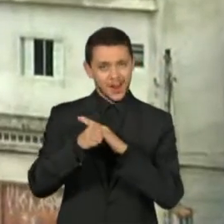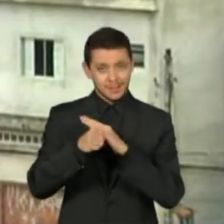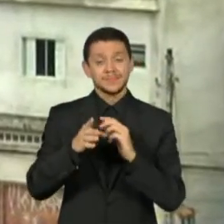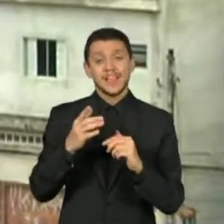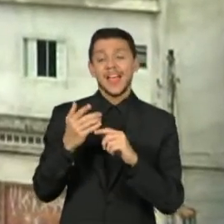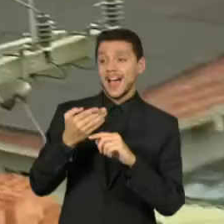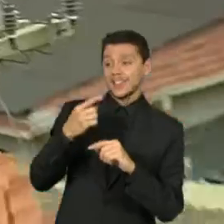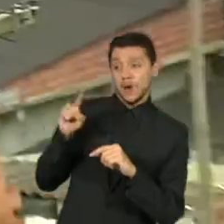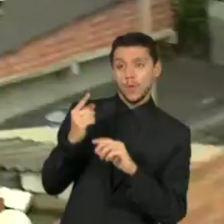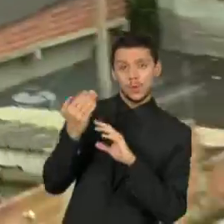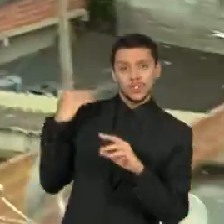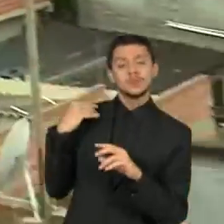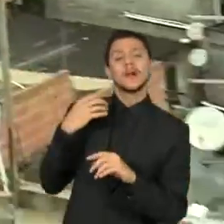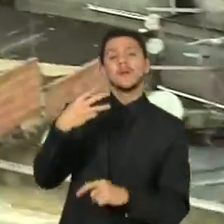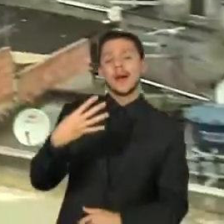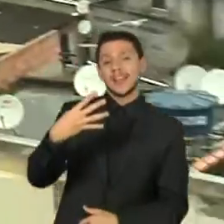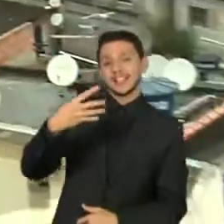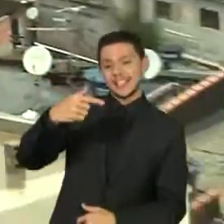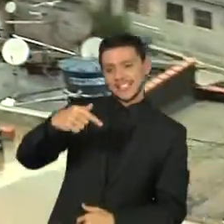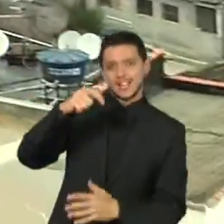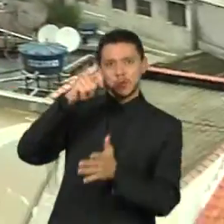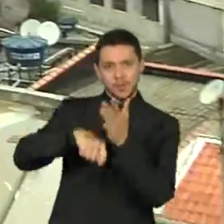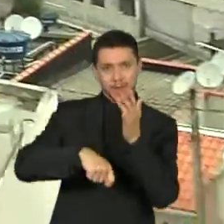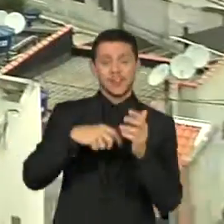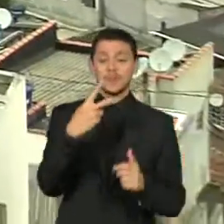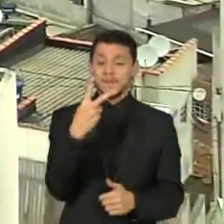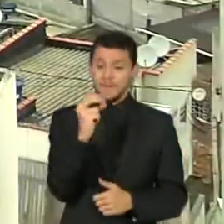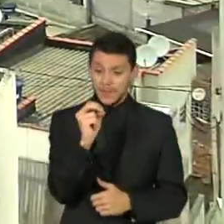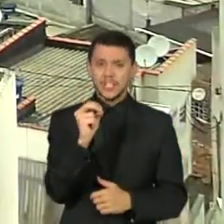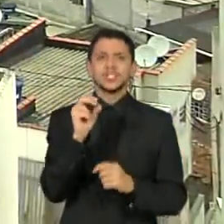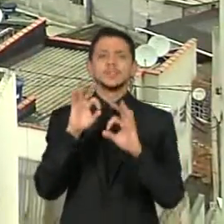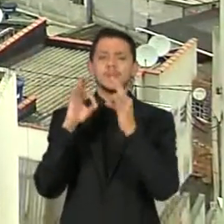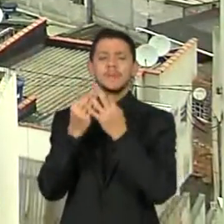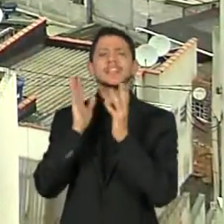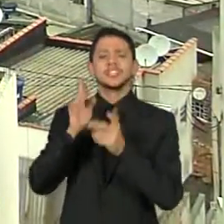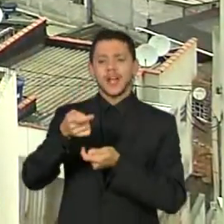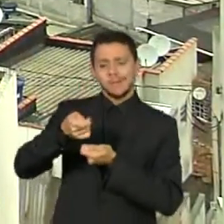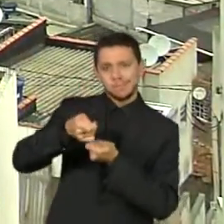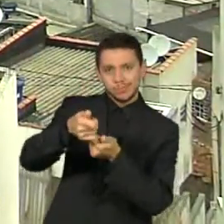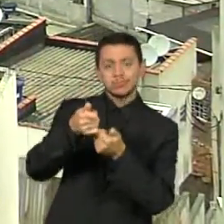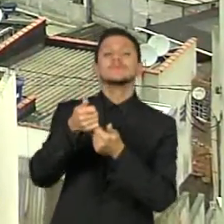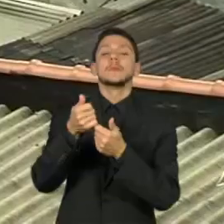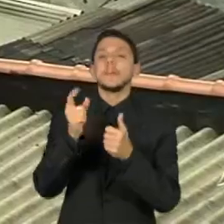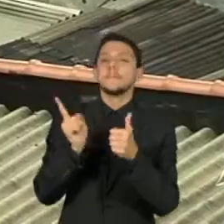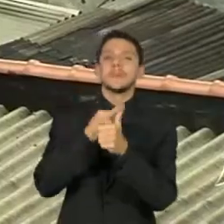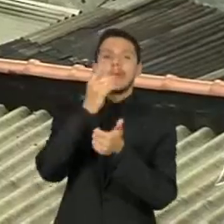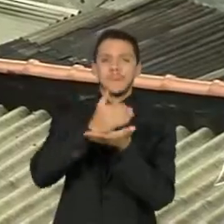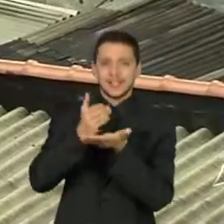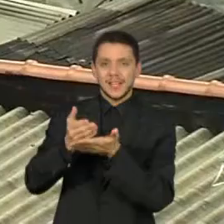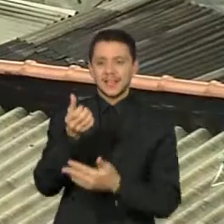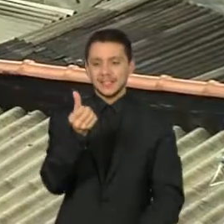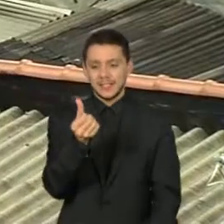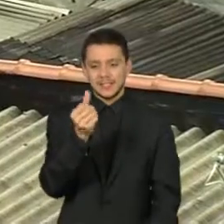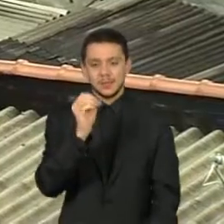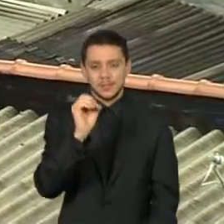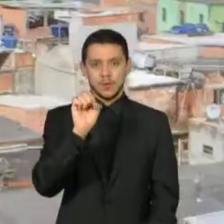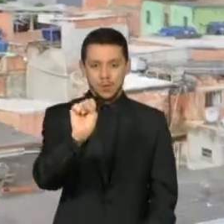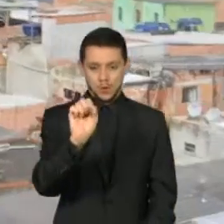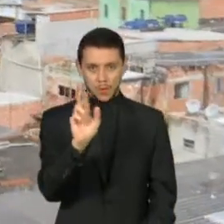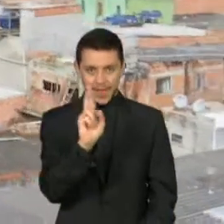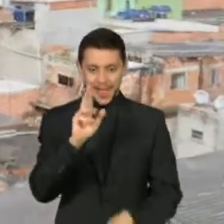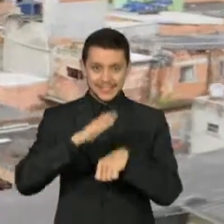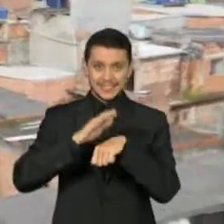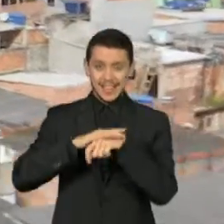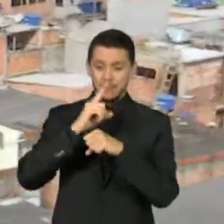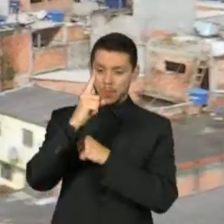47 contratos e 20 famílias receberam a primeira parcela de R$ 608 pelo período mínimo de 1 ano.